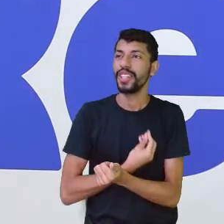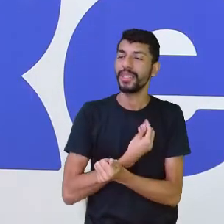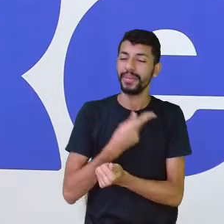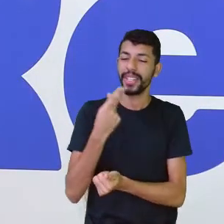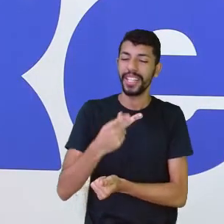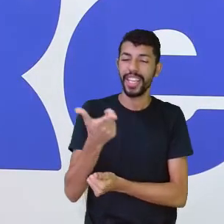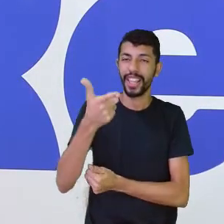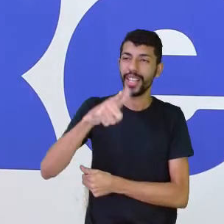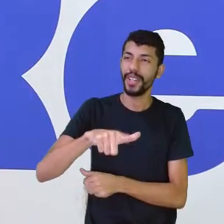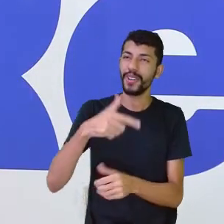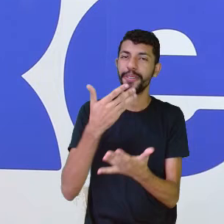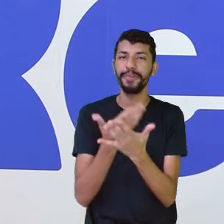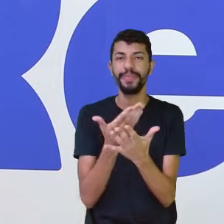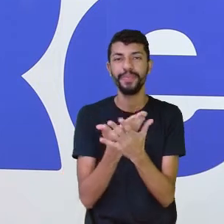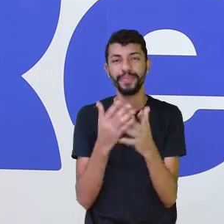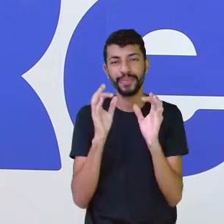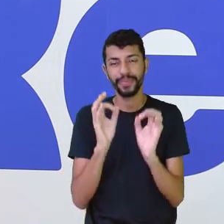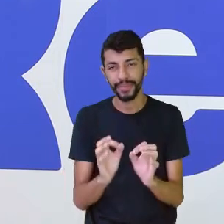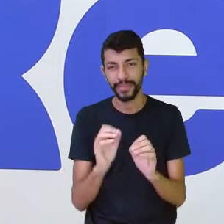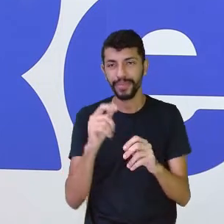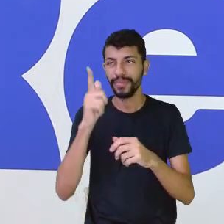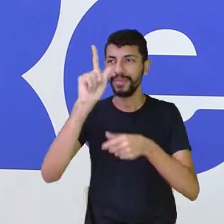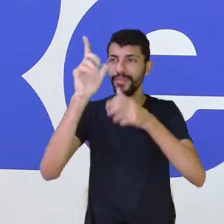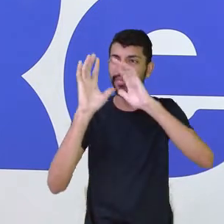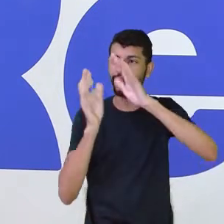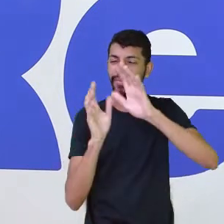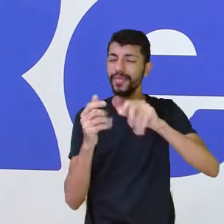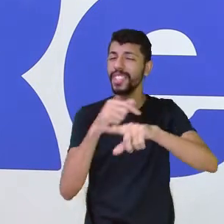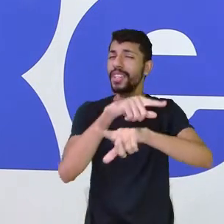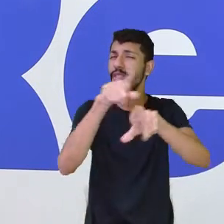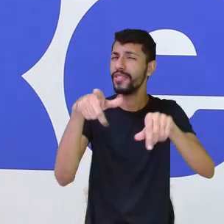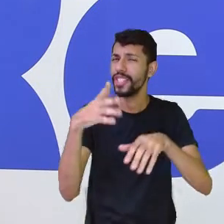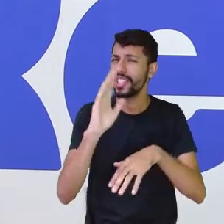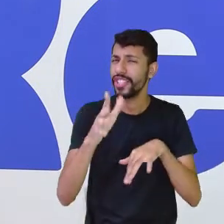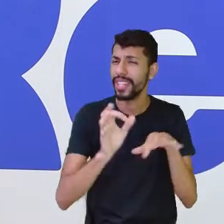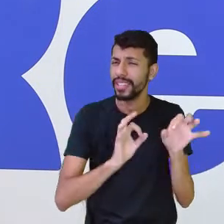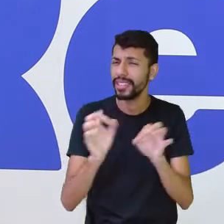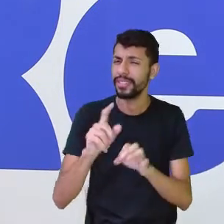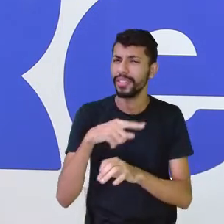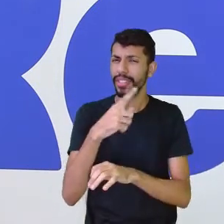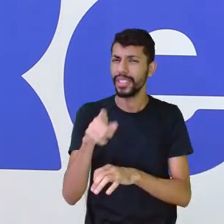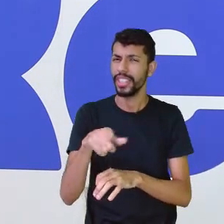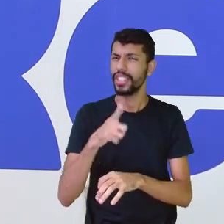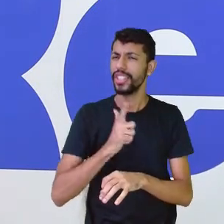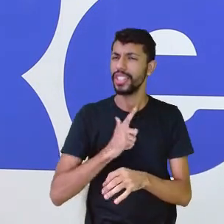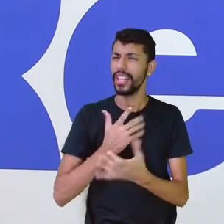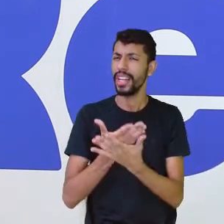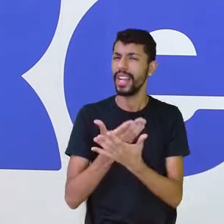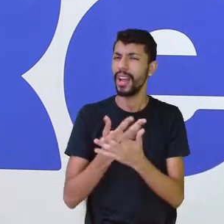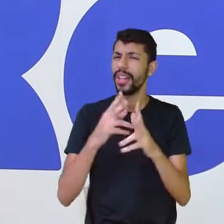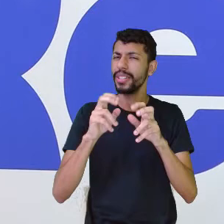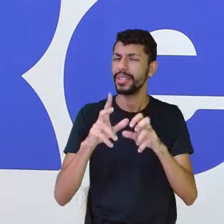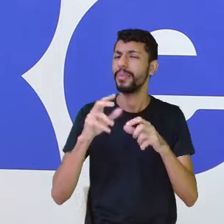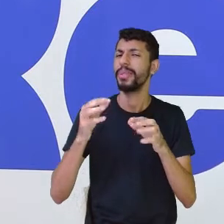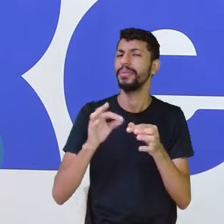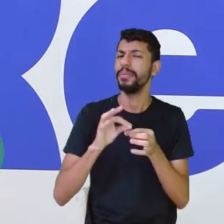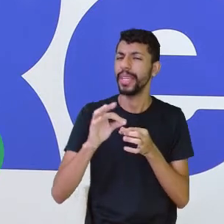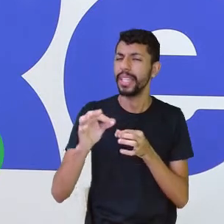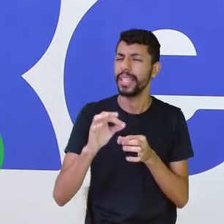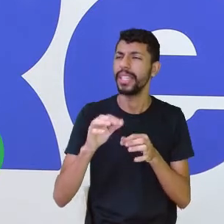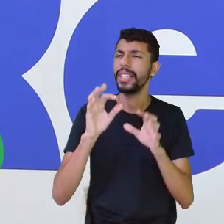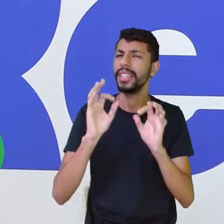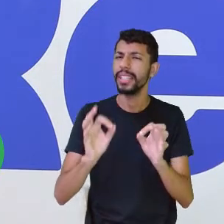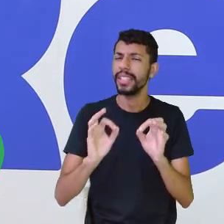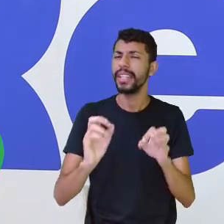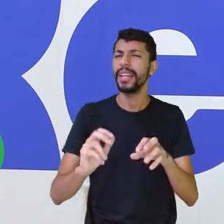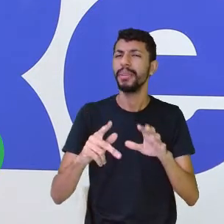em mais uma aula, né? Aula de geografia. Vocês estão prontos? Tiveram uma aula sobre medidas de capacidade, né? A gente